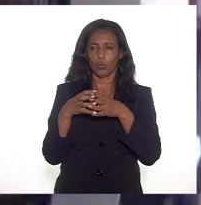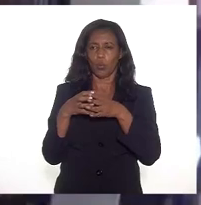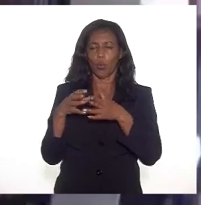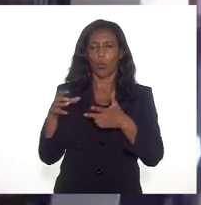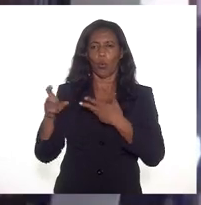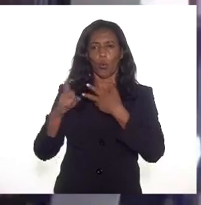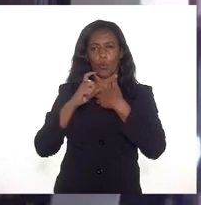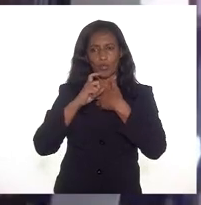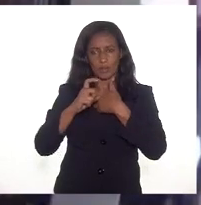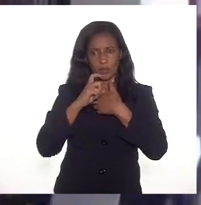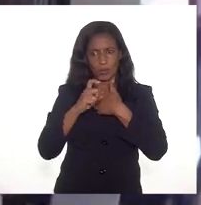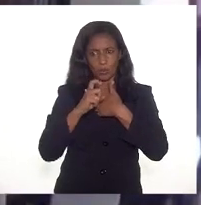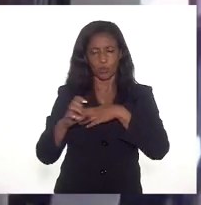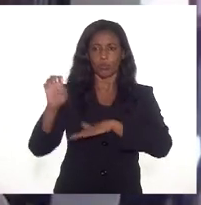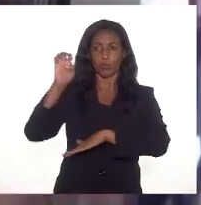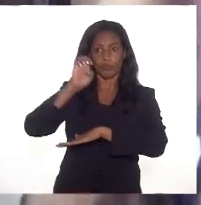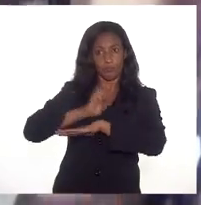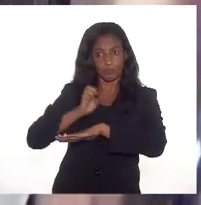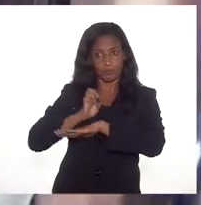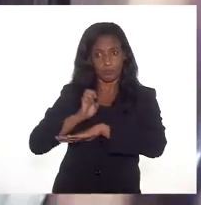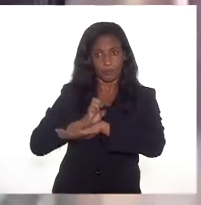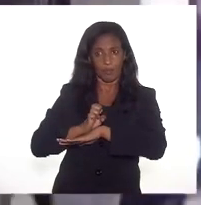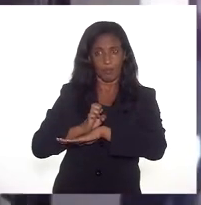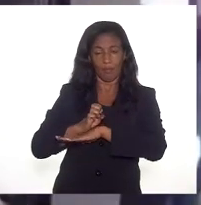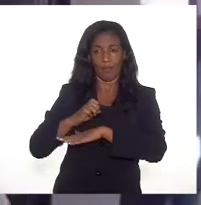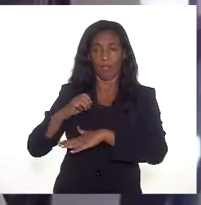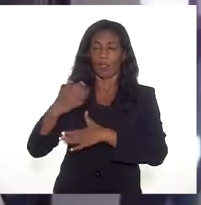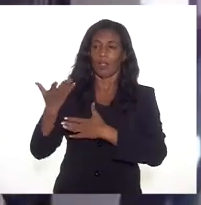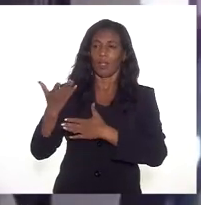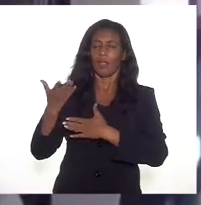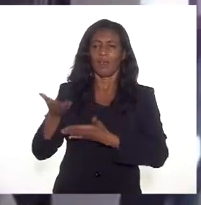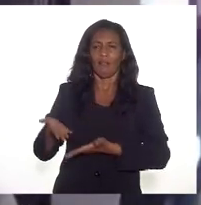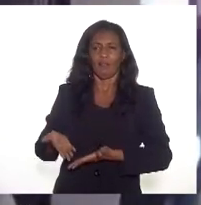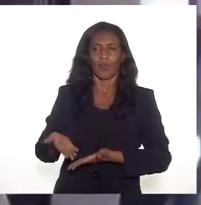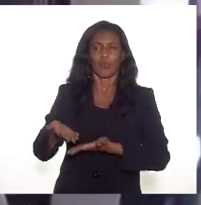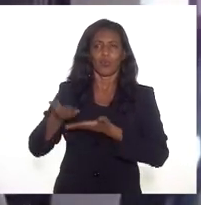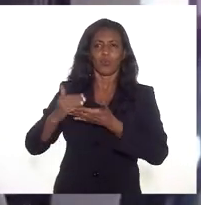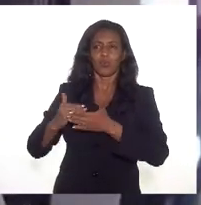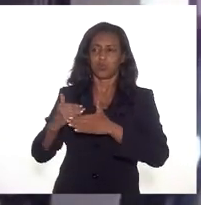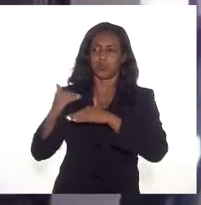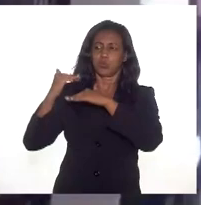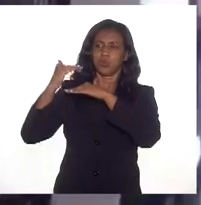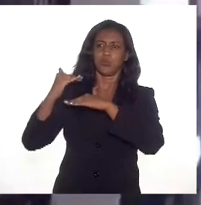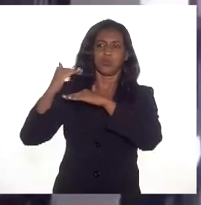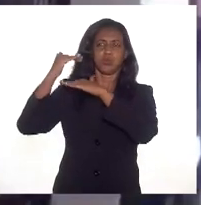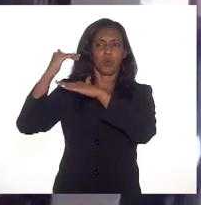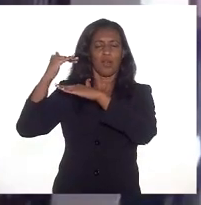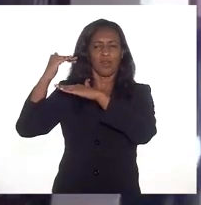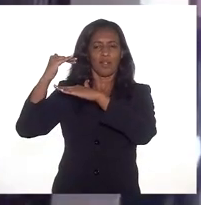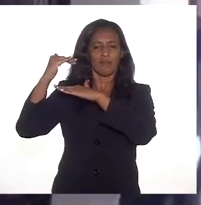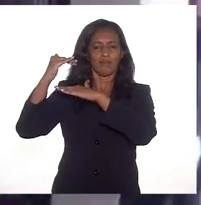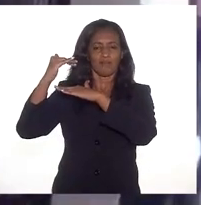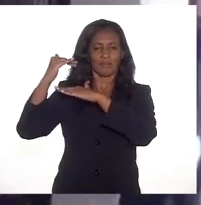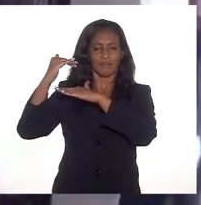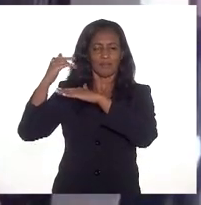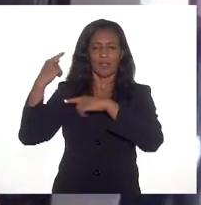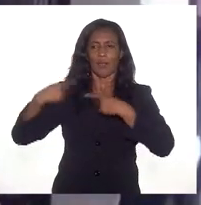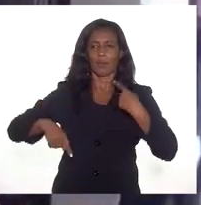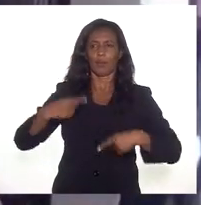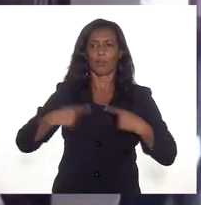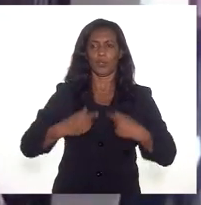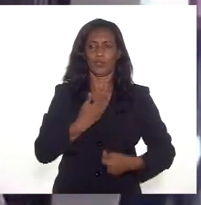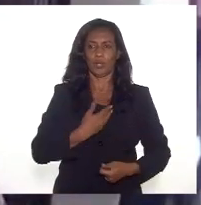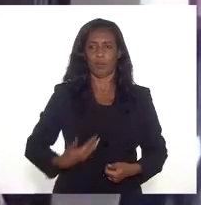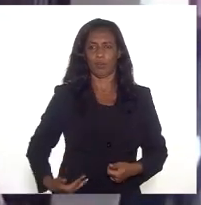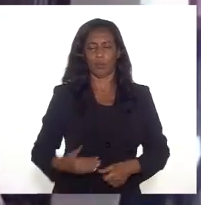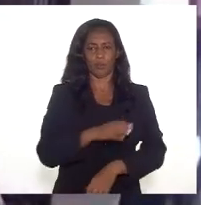Executivo Estadual, tentar elevar de patamar a posição da política pública